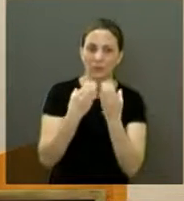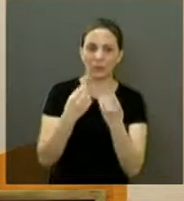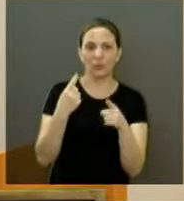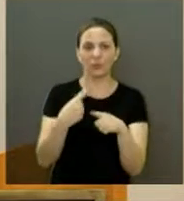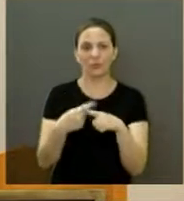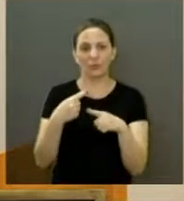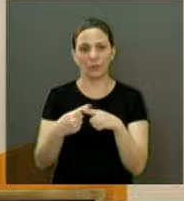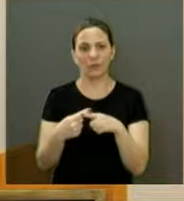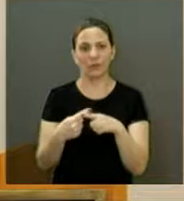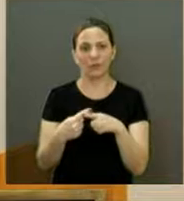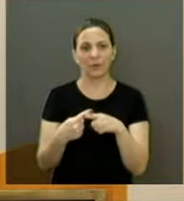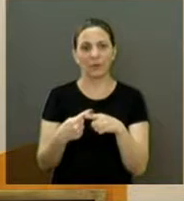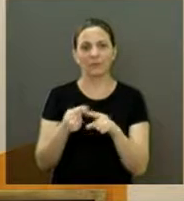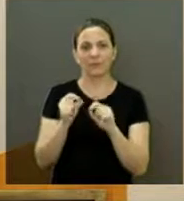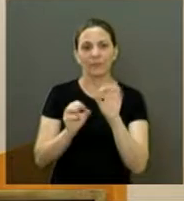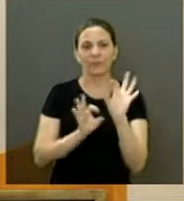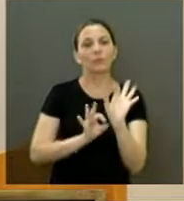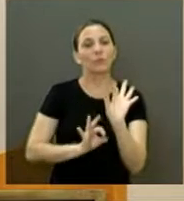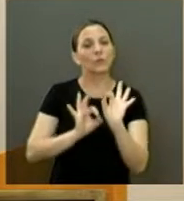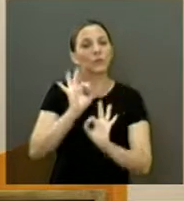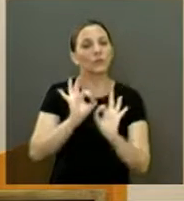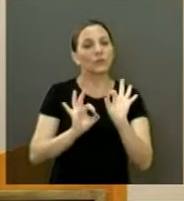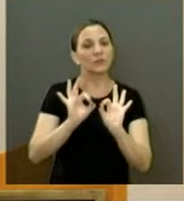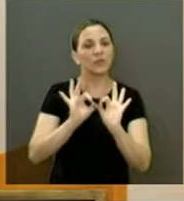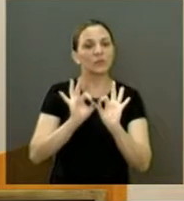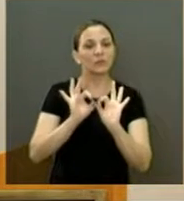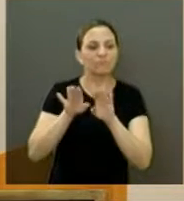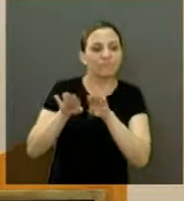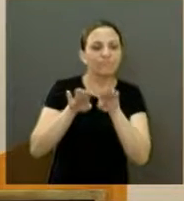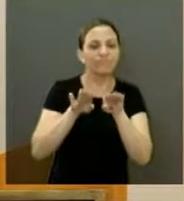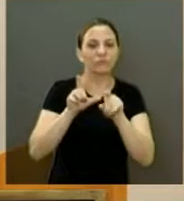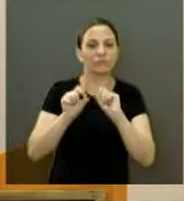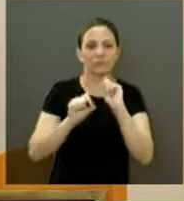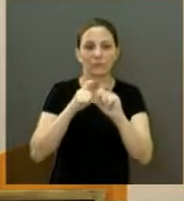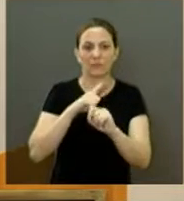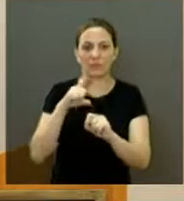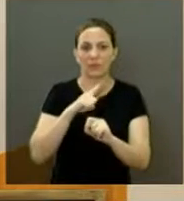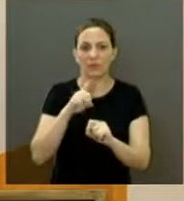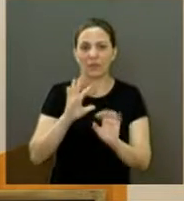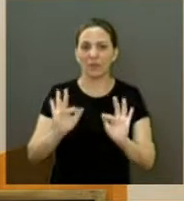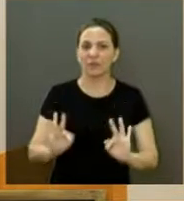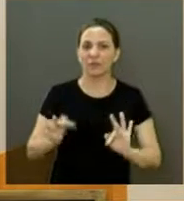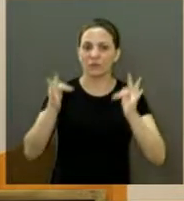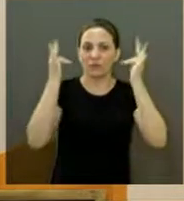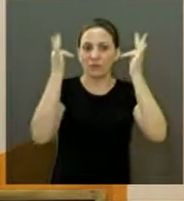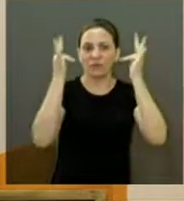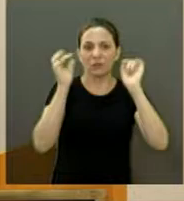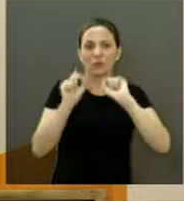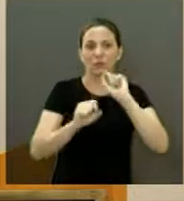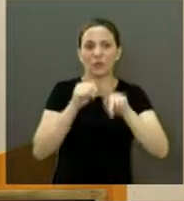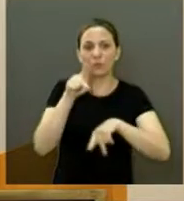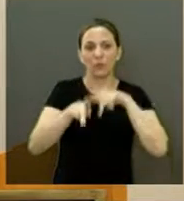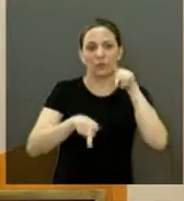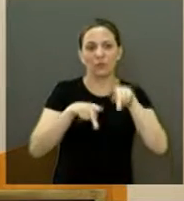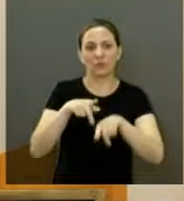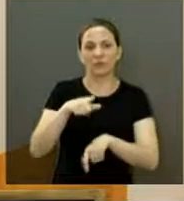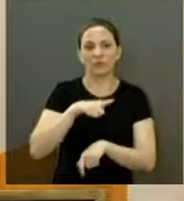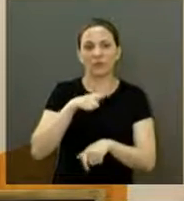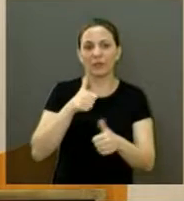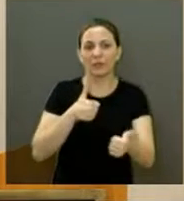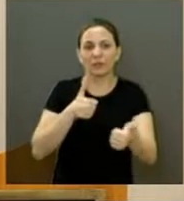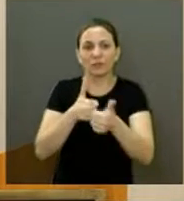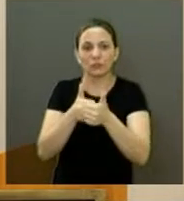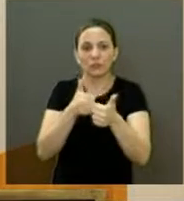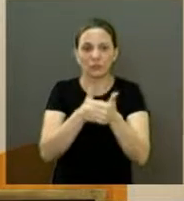é muito coeso e organizado e como já dissemos aqui essas festa é o carro que a população tem de mais perto